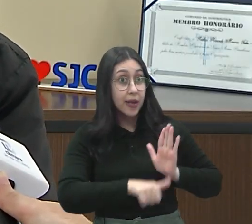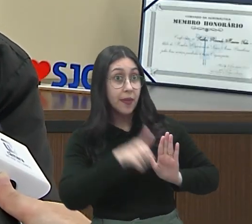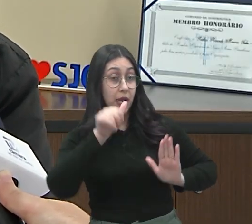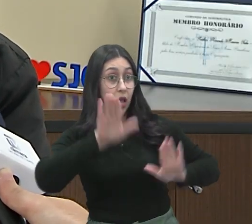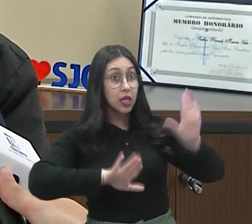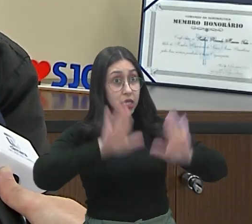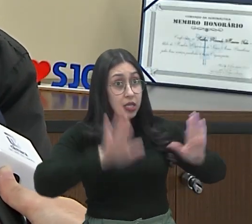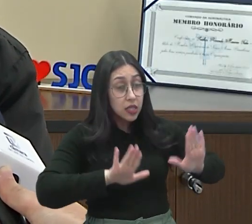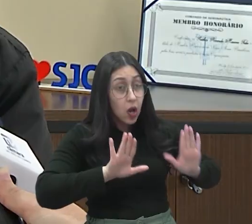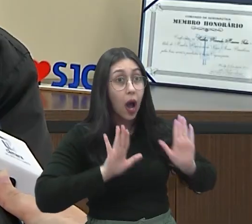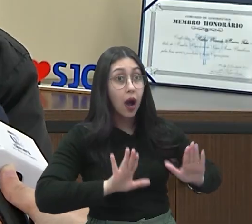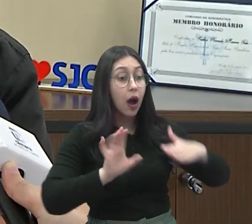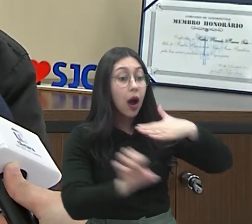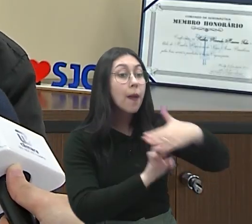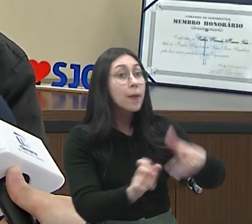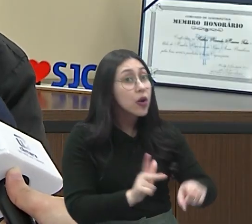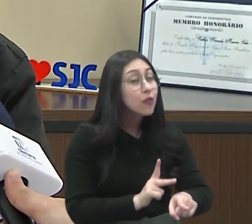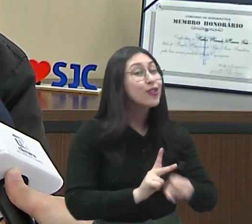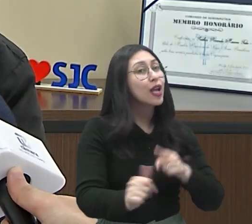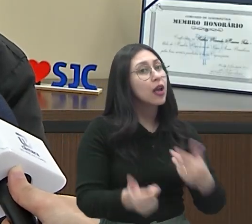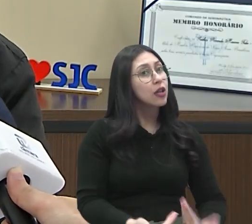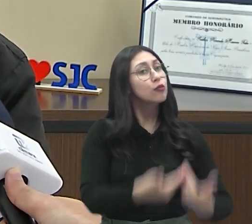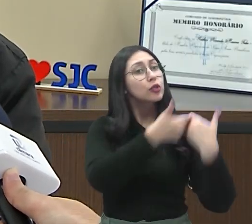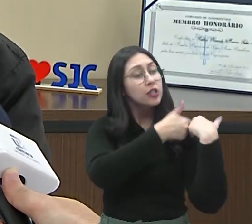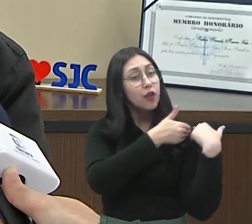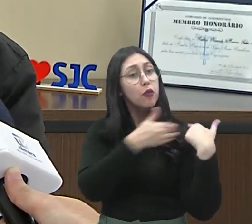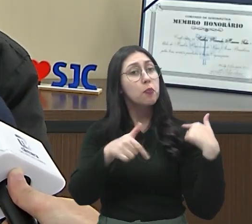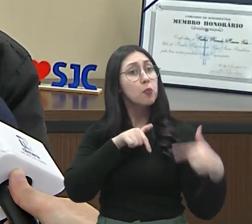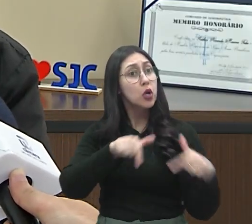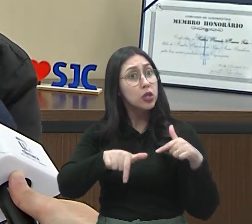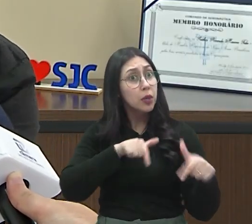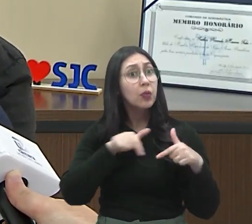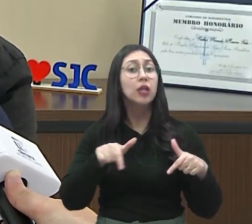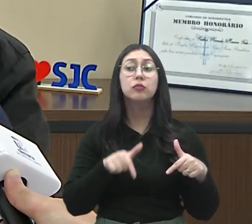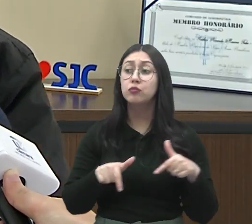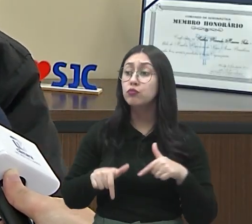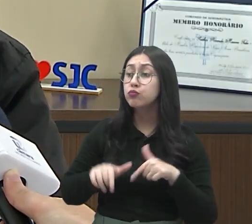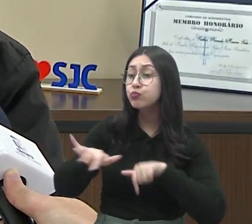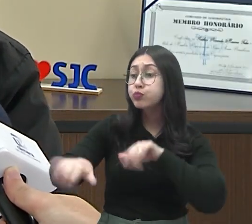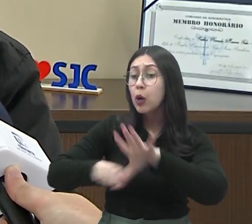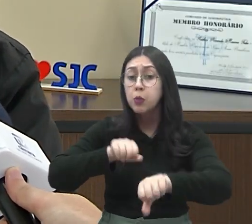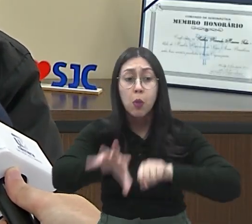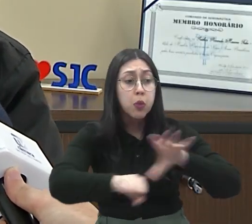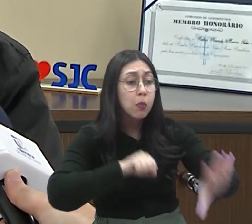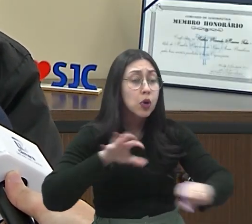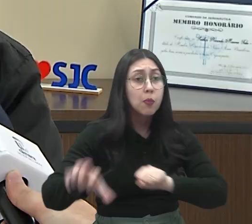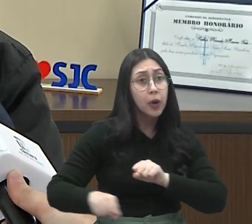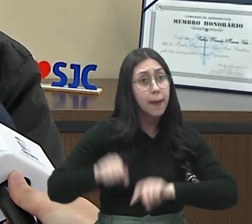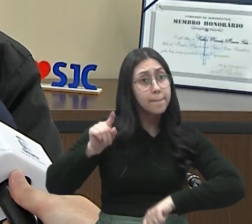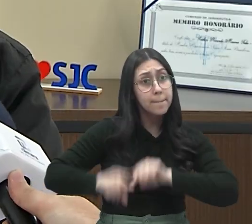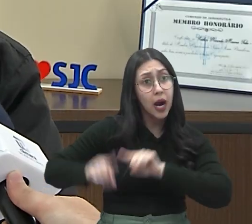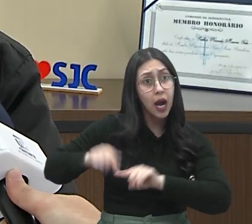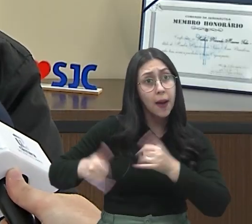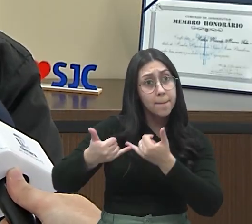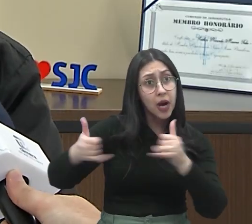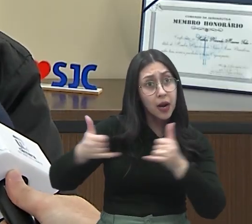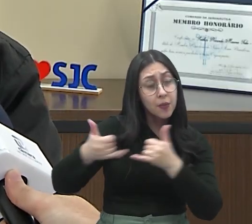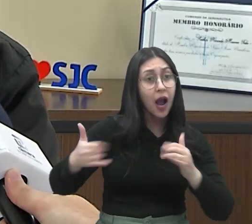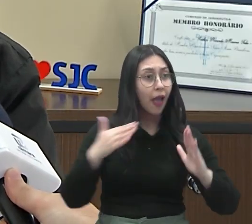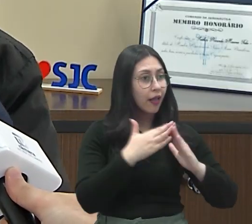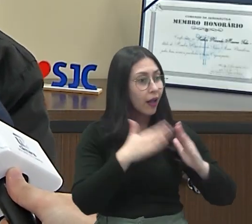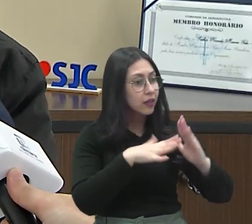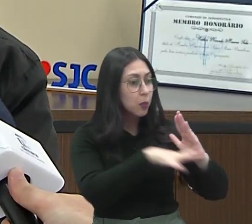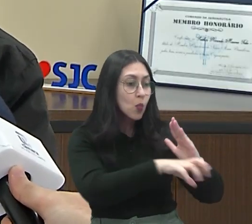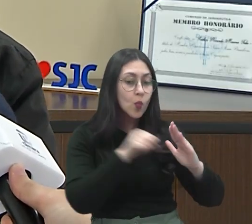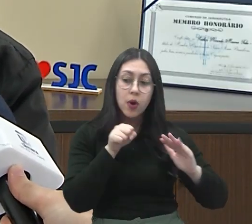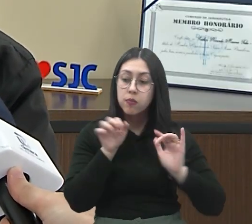empresa vencedora assumirá esse trabalho de logística, ou seja, de retirar o eletroeletrônico na residência do munícipe e